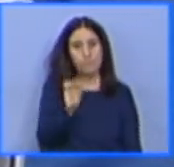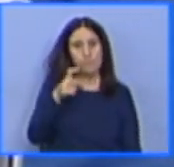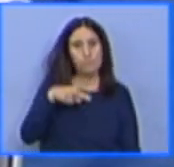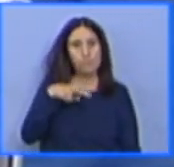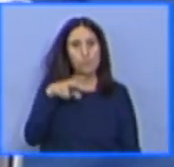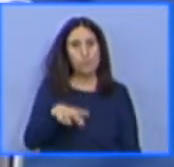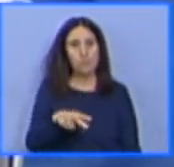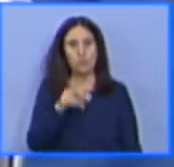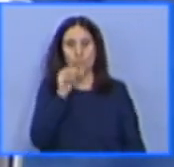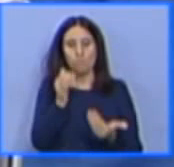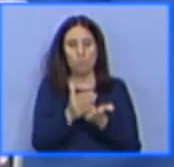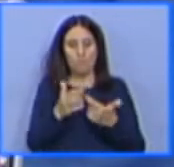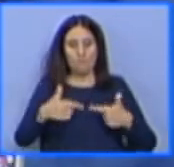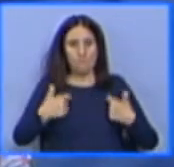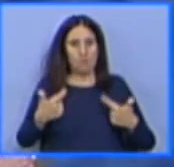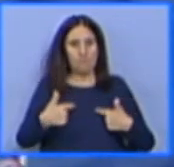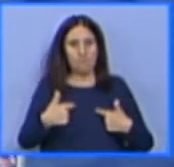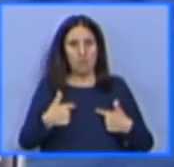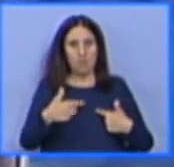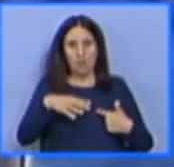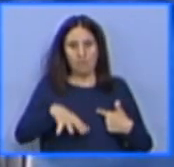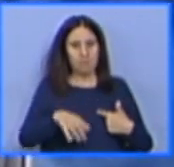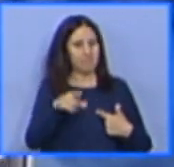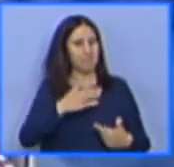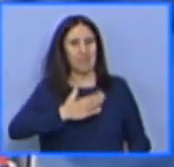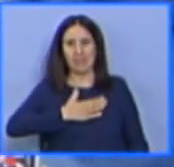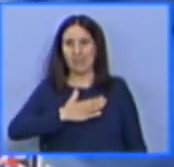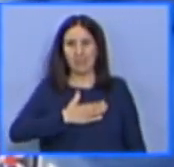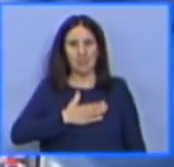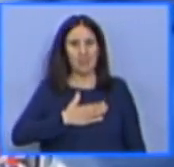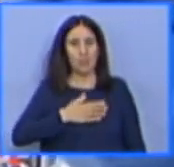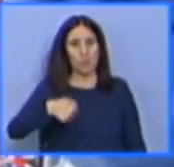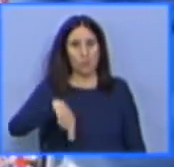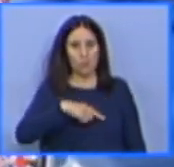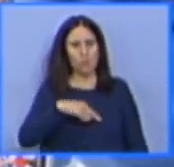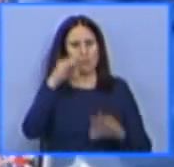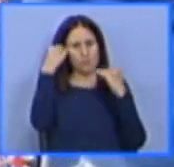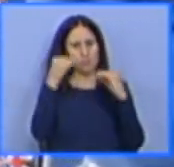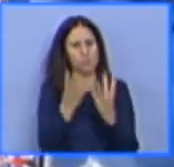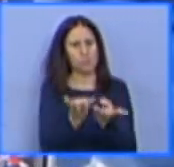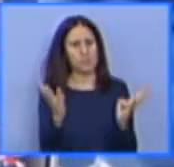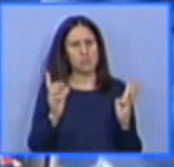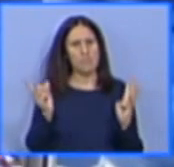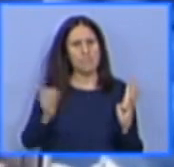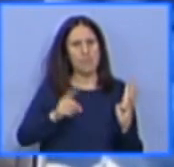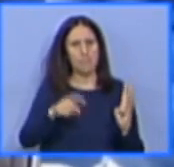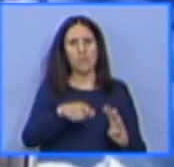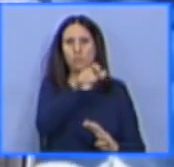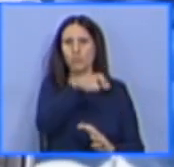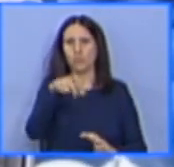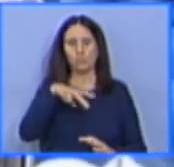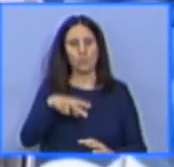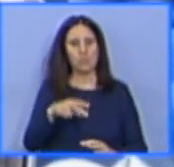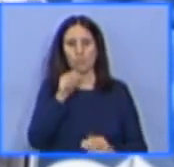não quer eutanásia. Nós temos estado em várias ações de formação e notamos que os portugueses não